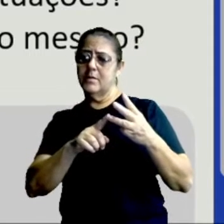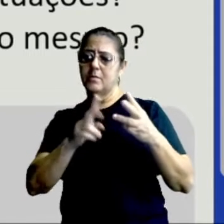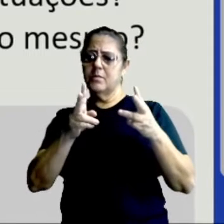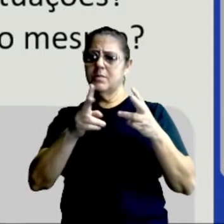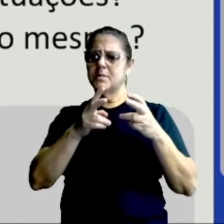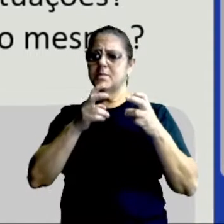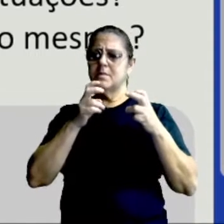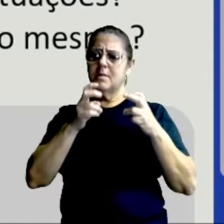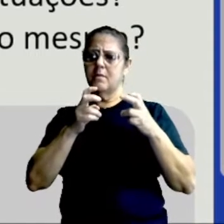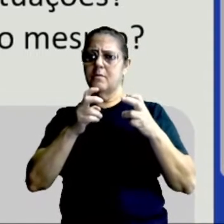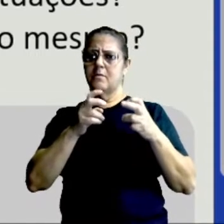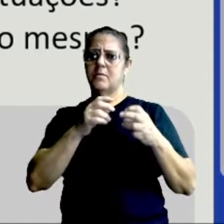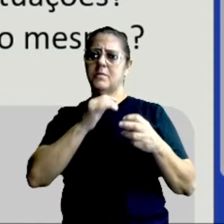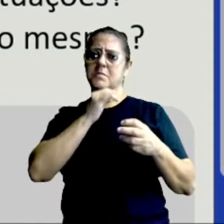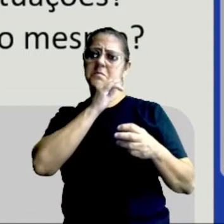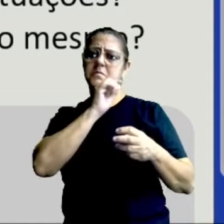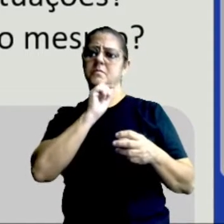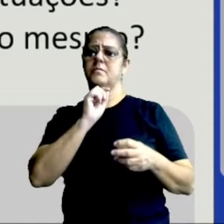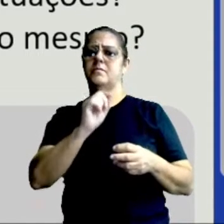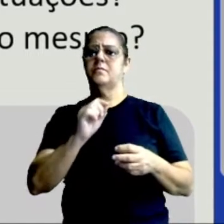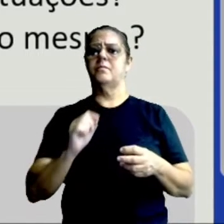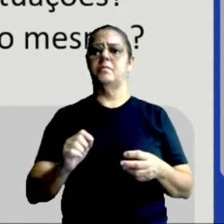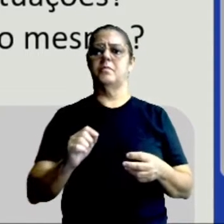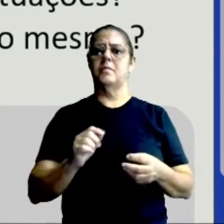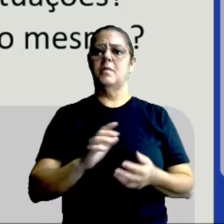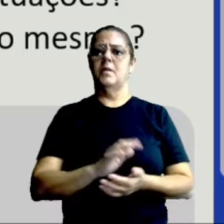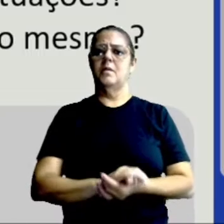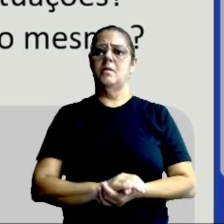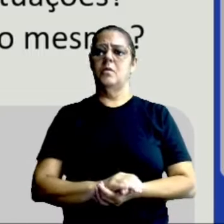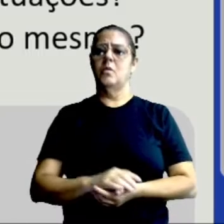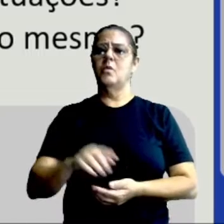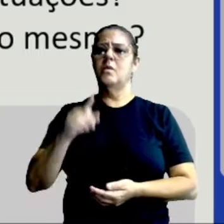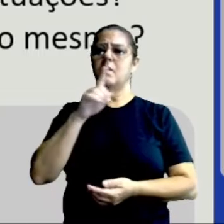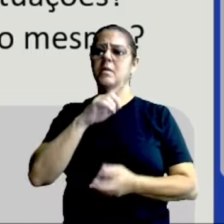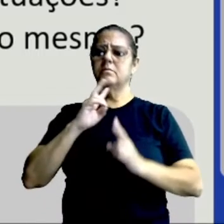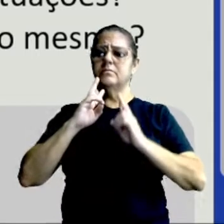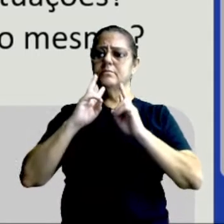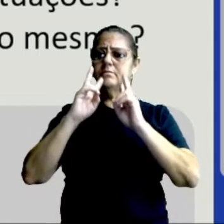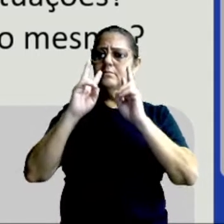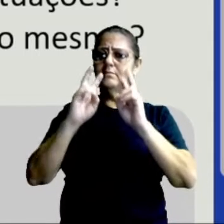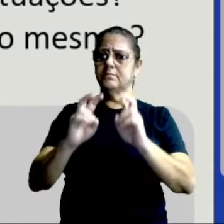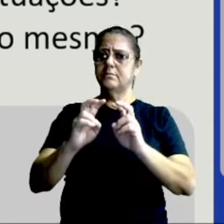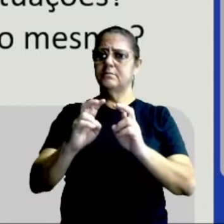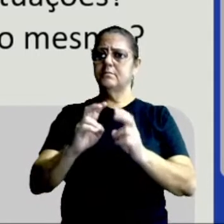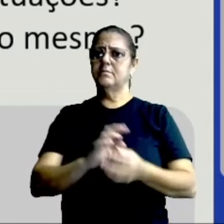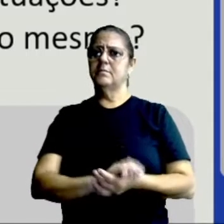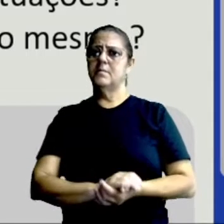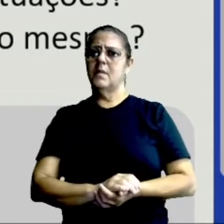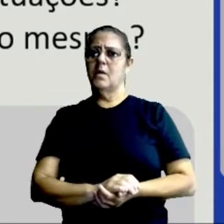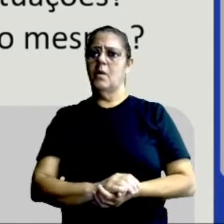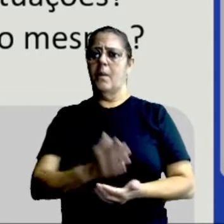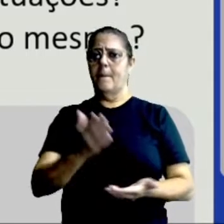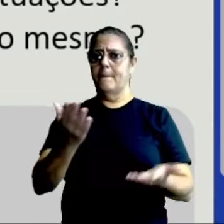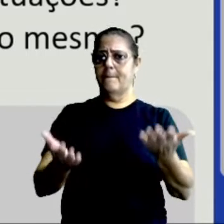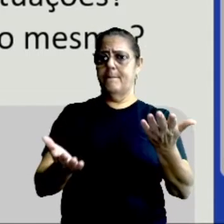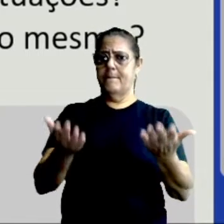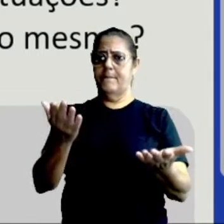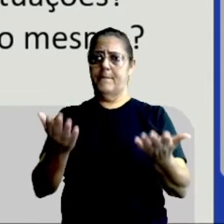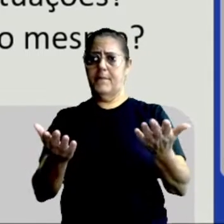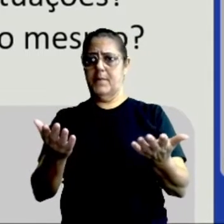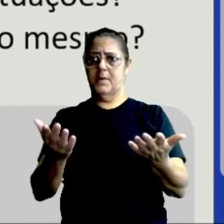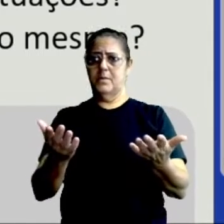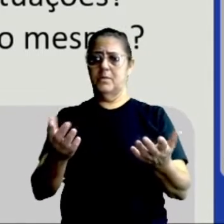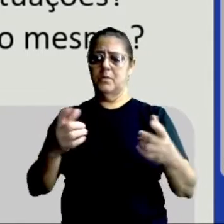vocês podem dizer dessas situações, tá? O que vocês notam? Será que o peso que está em um